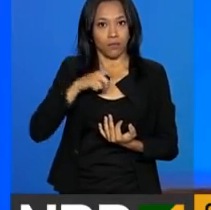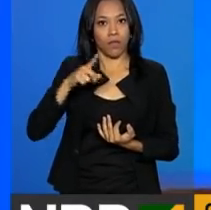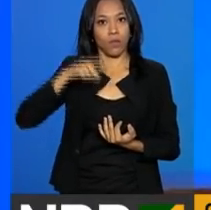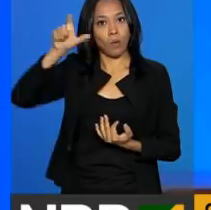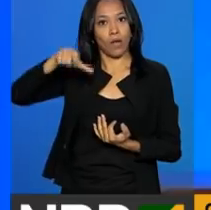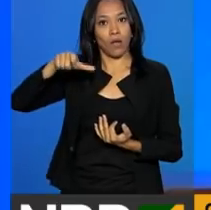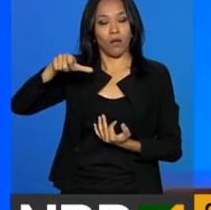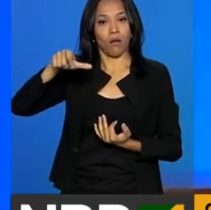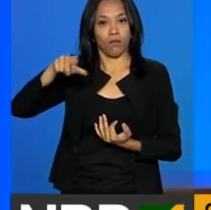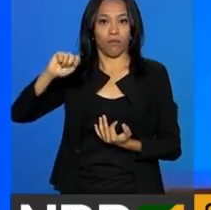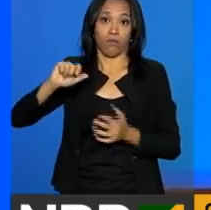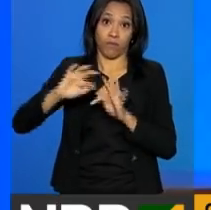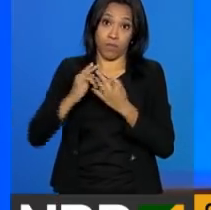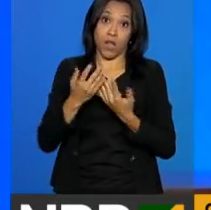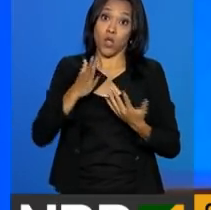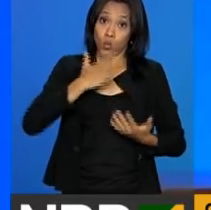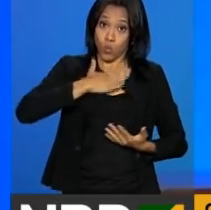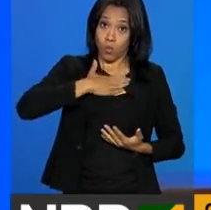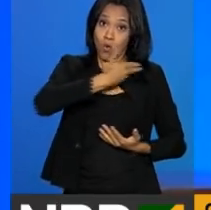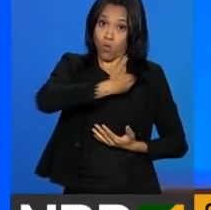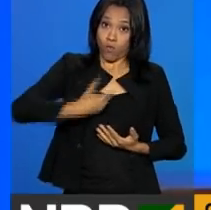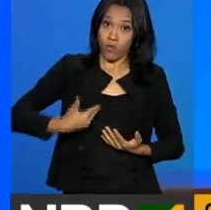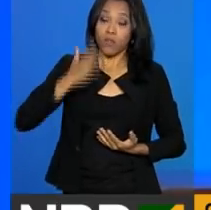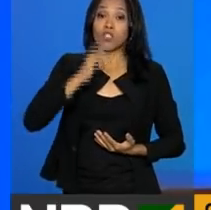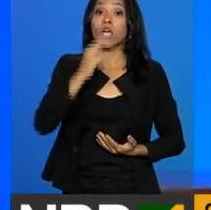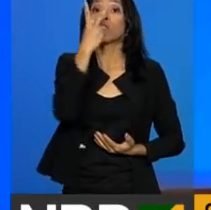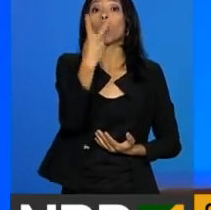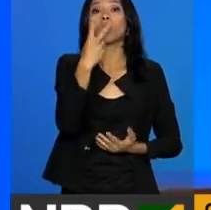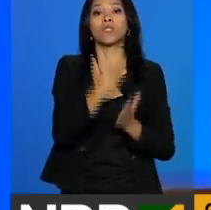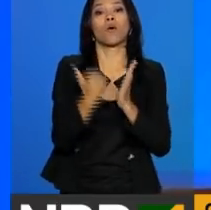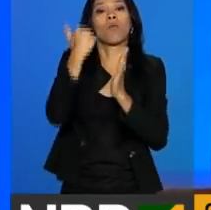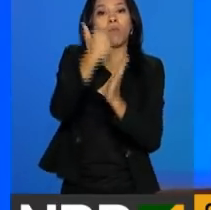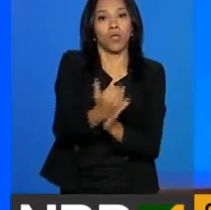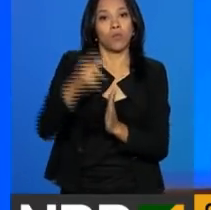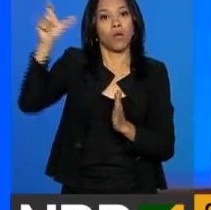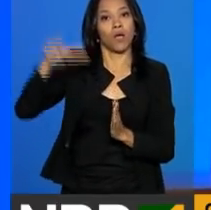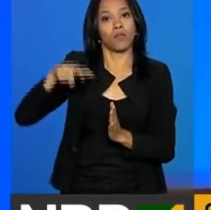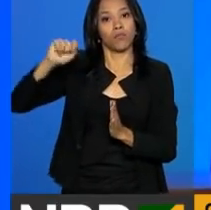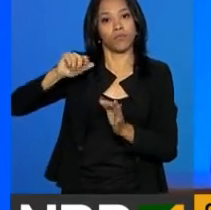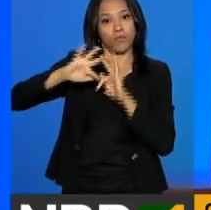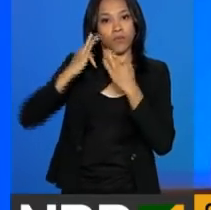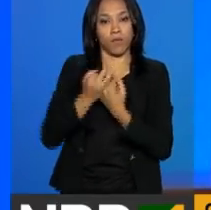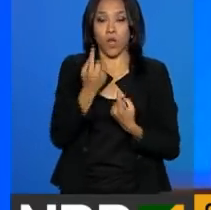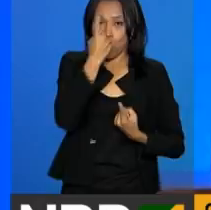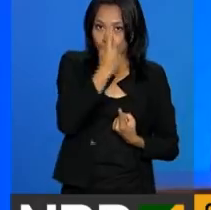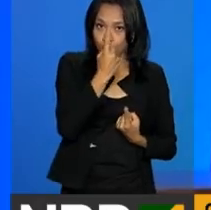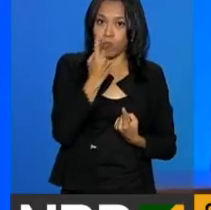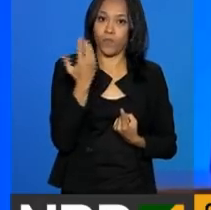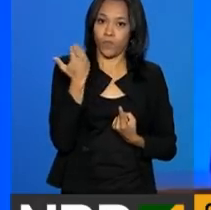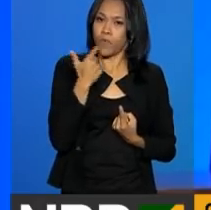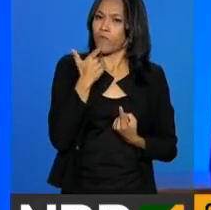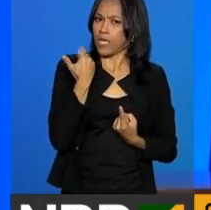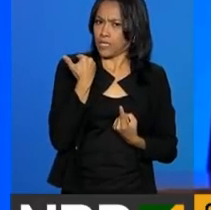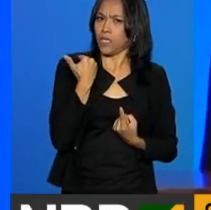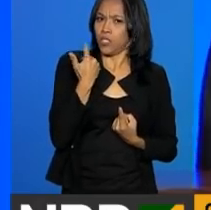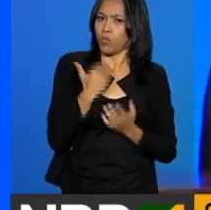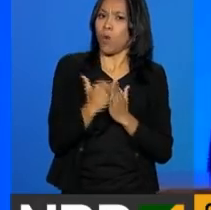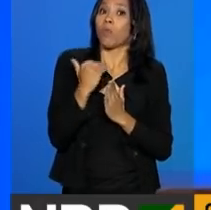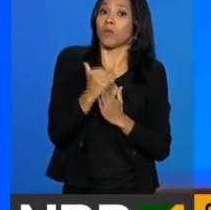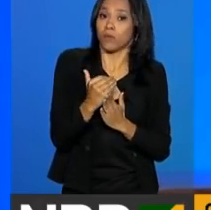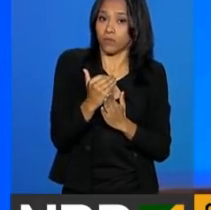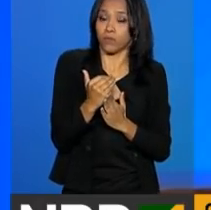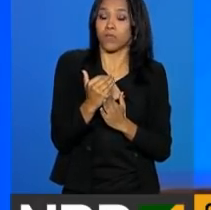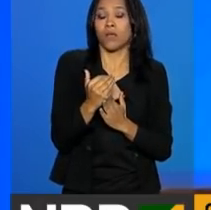gravíssima no nosso governo eu já dei dois aumentos para o bolsa família ou até muito recentemente é